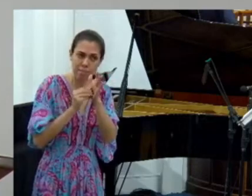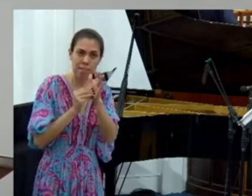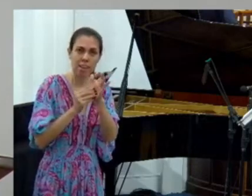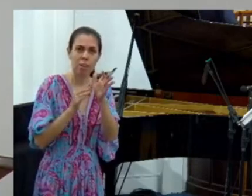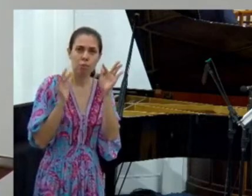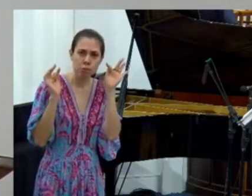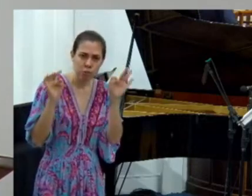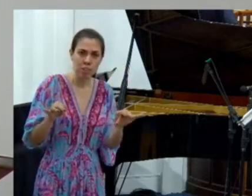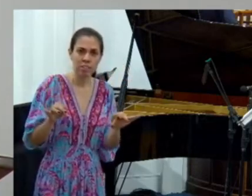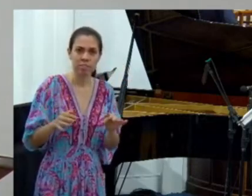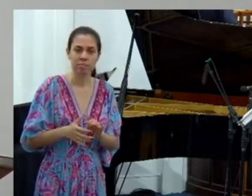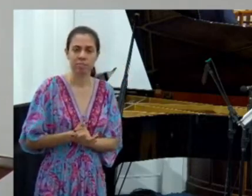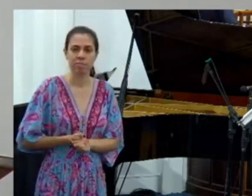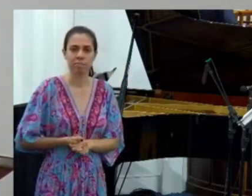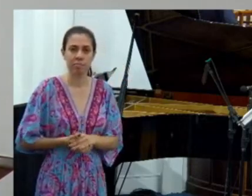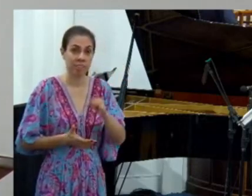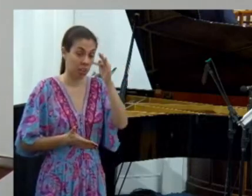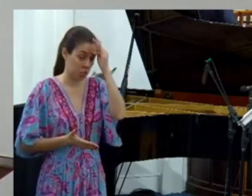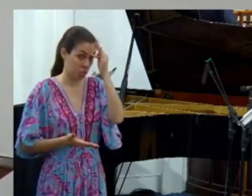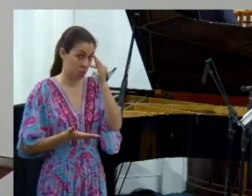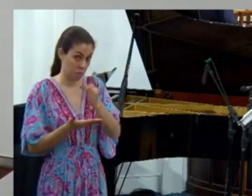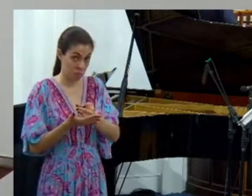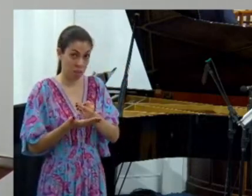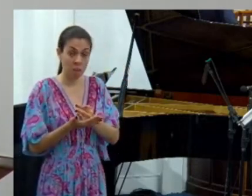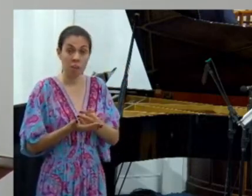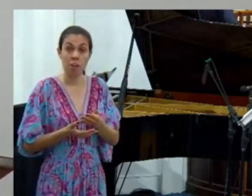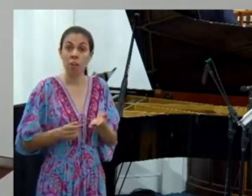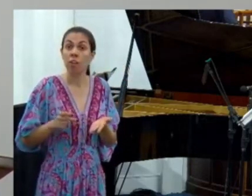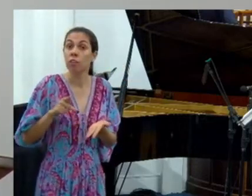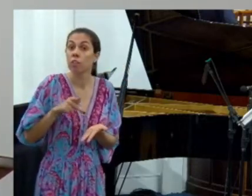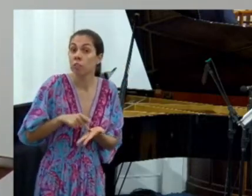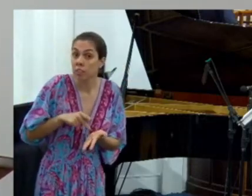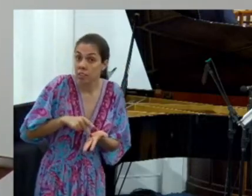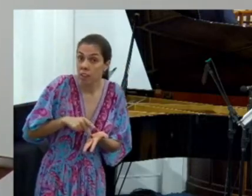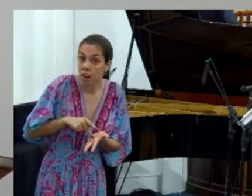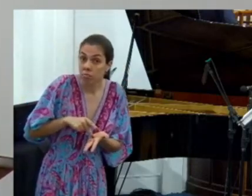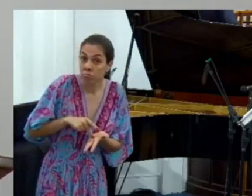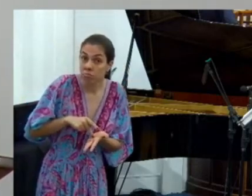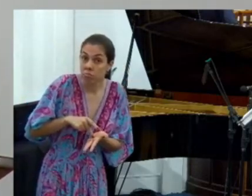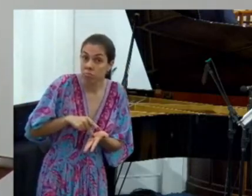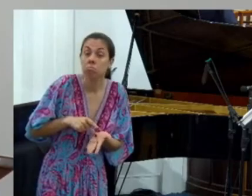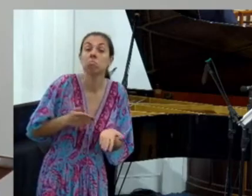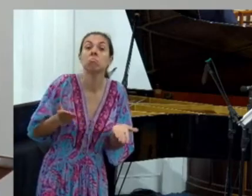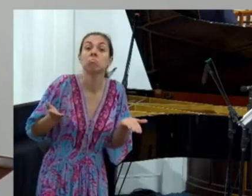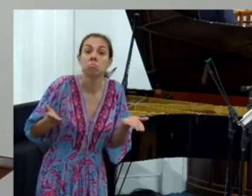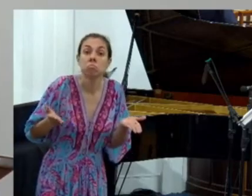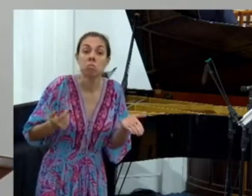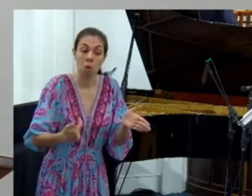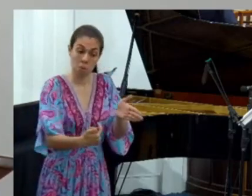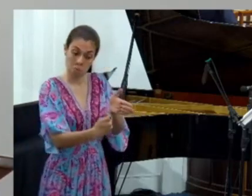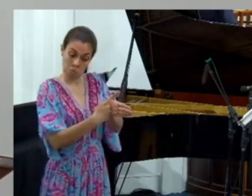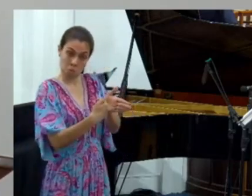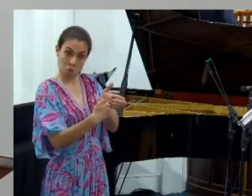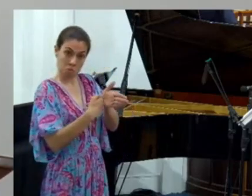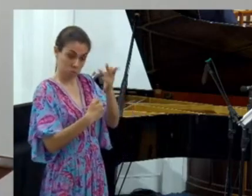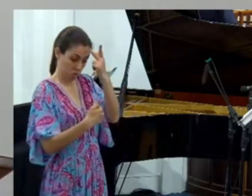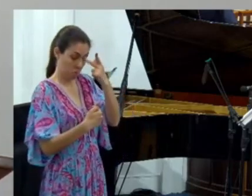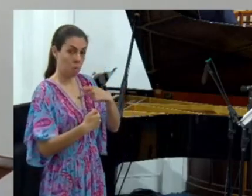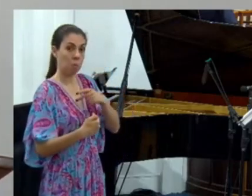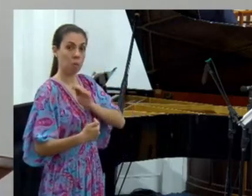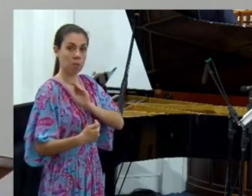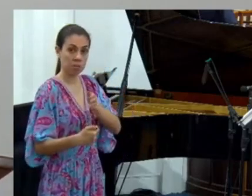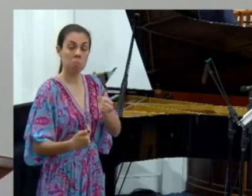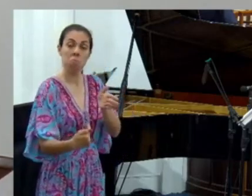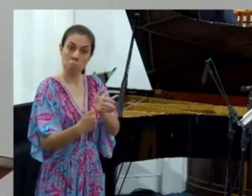Temos que perguntar se ela é aquela dádiva do Senhor, que é evidenciada numa vida segundo os